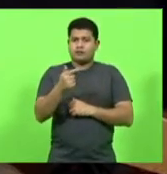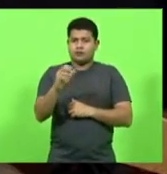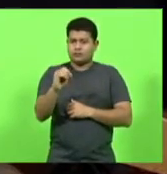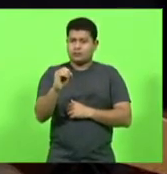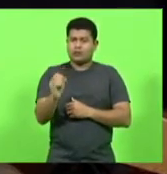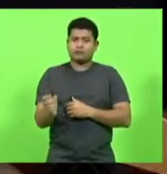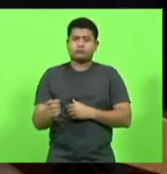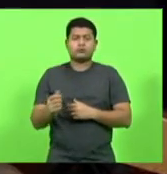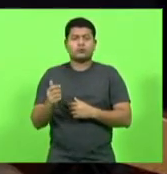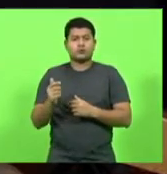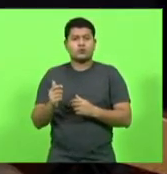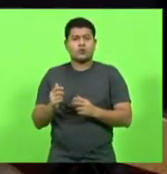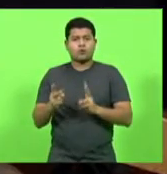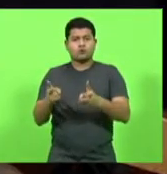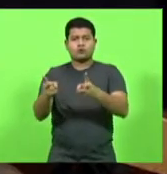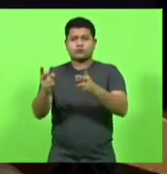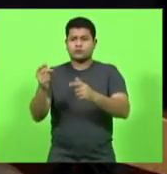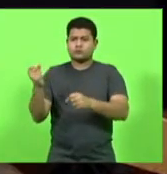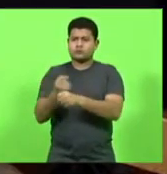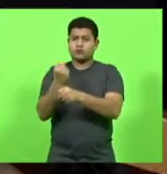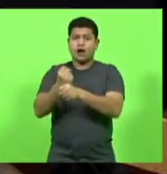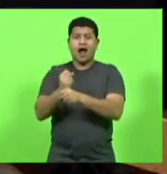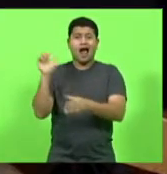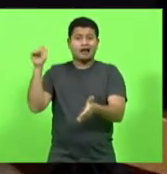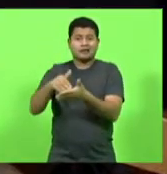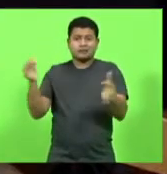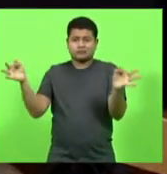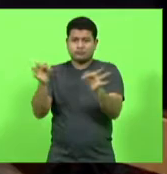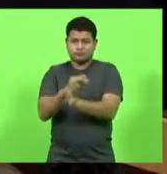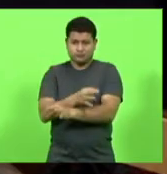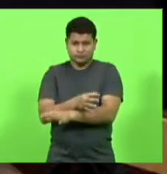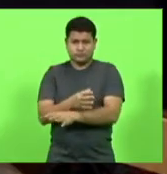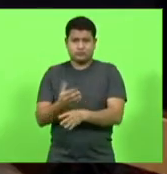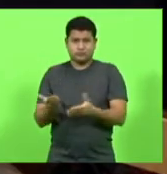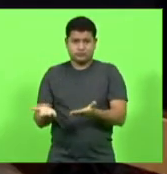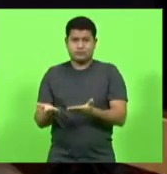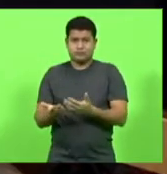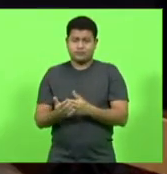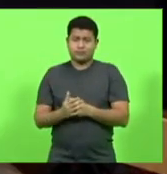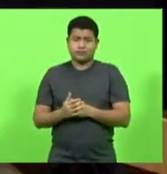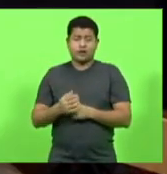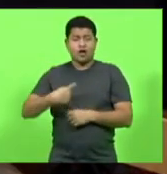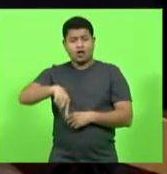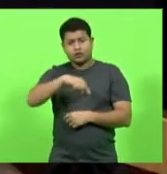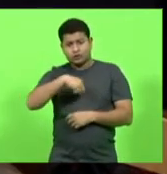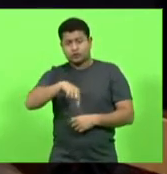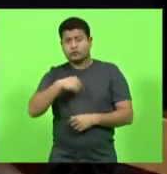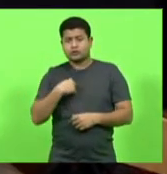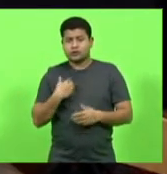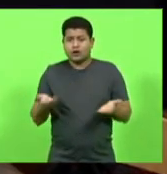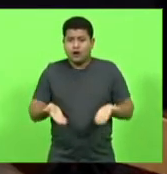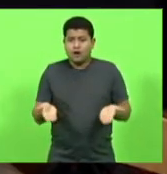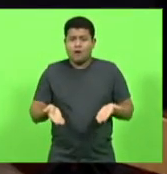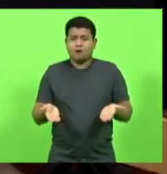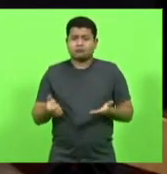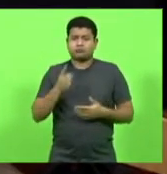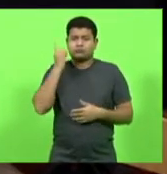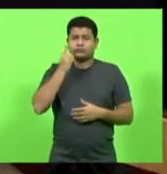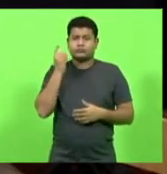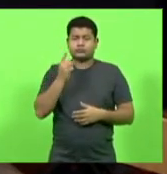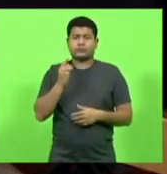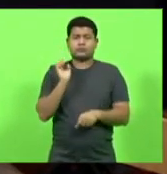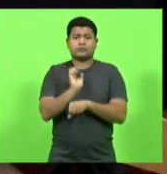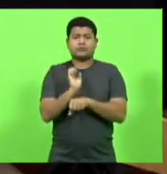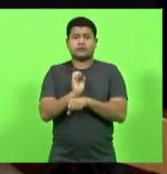e não pare até a sua conclusão. Esse é o desafio que nós, deputados estaduais, estamos lançando hoje aqui,